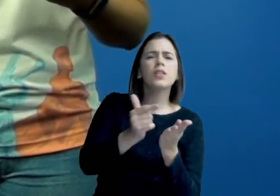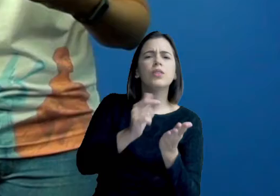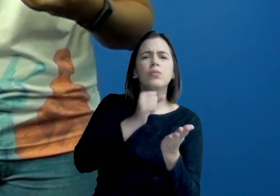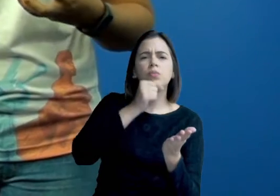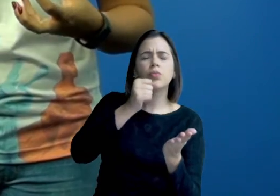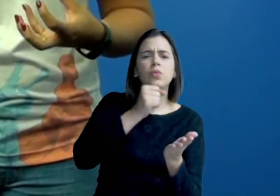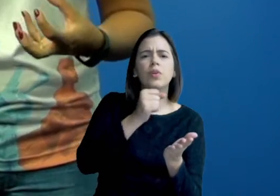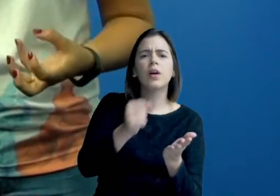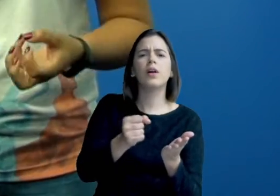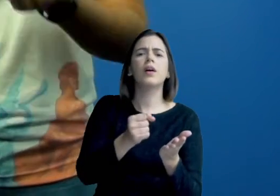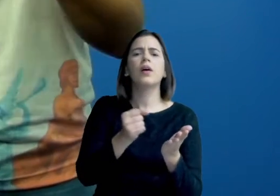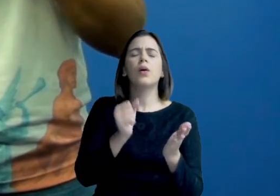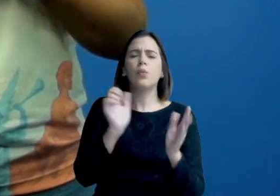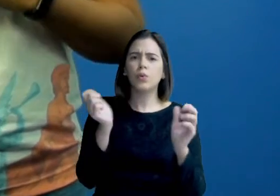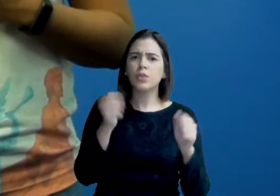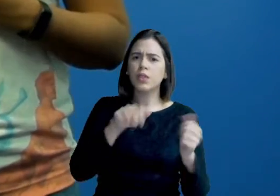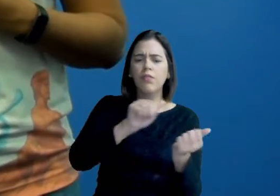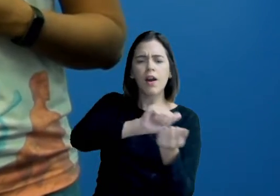acabou